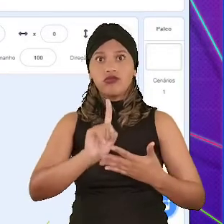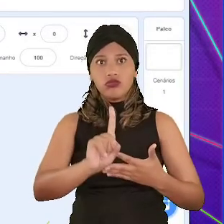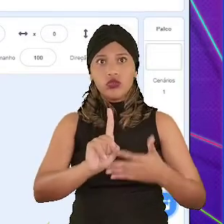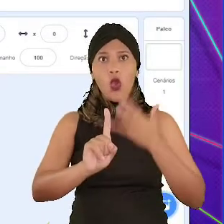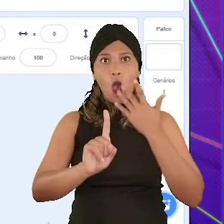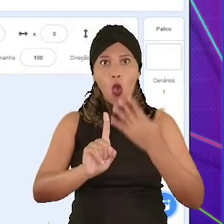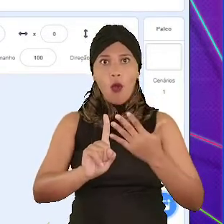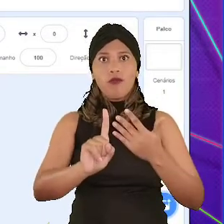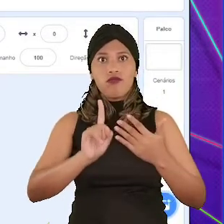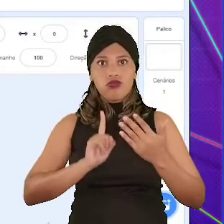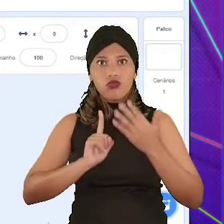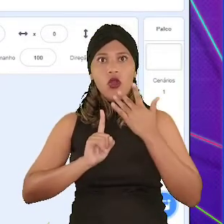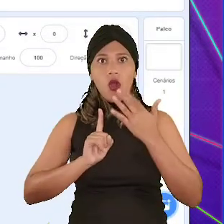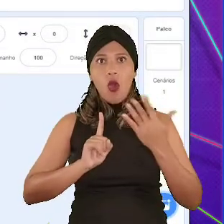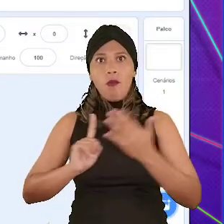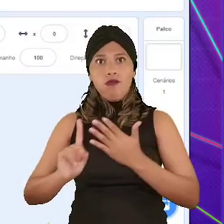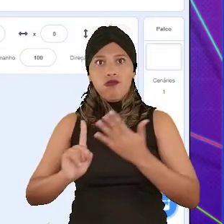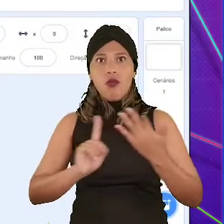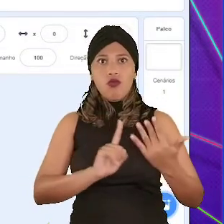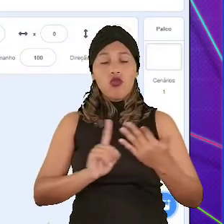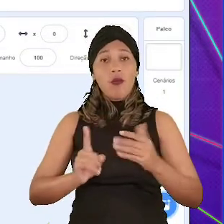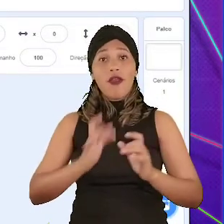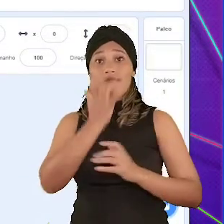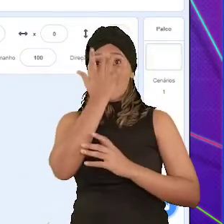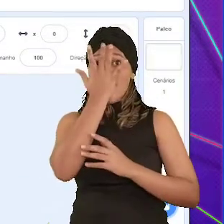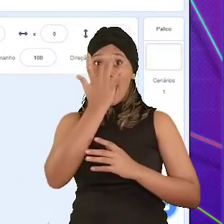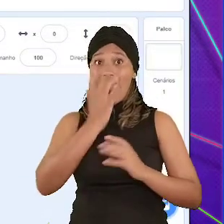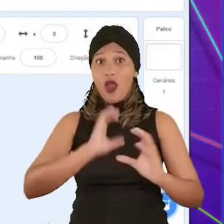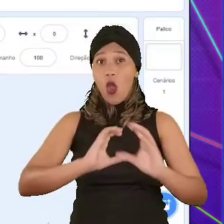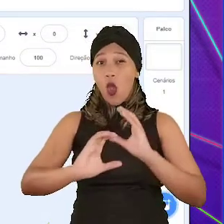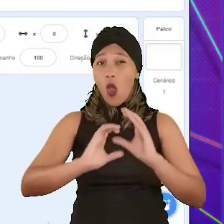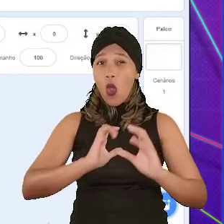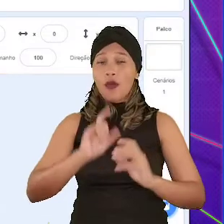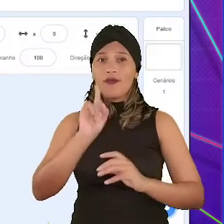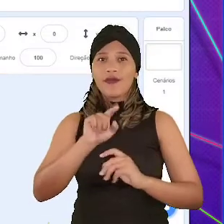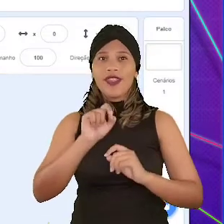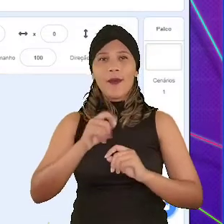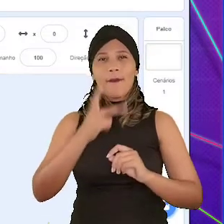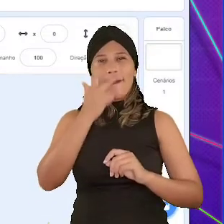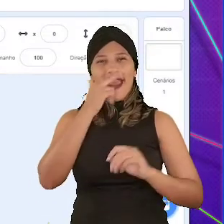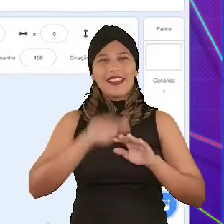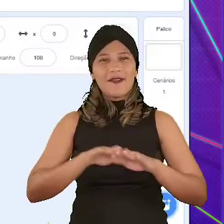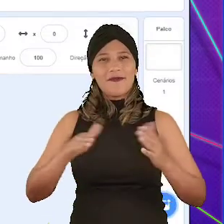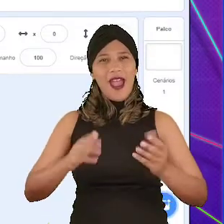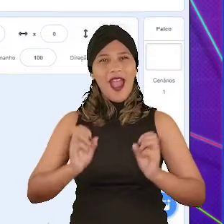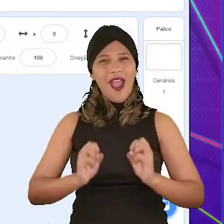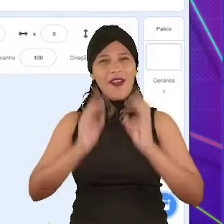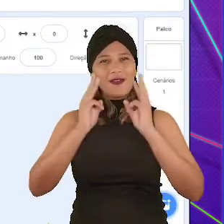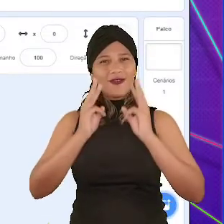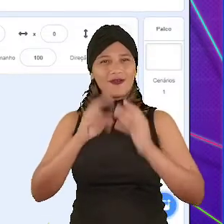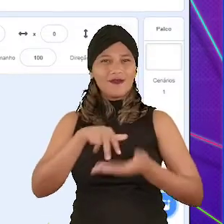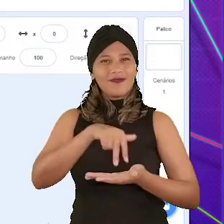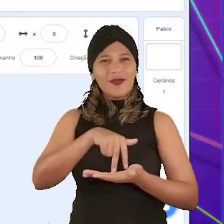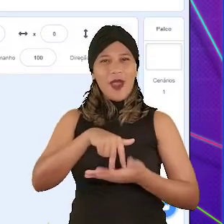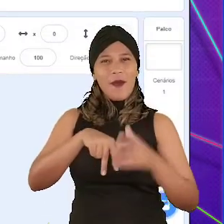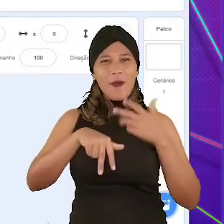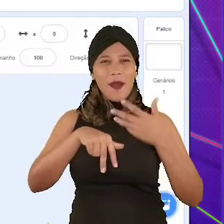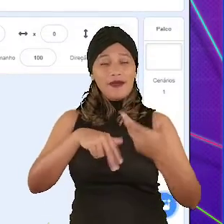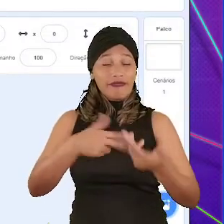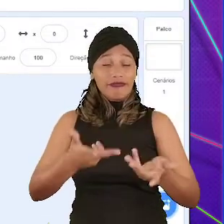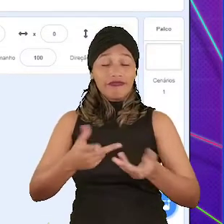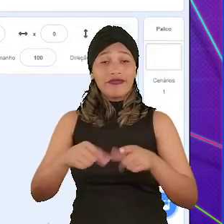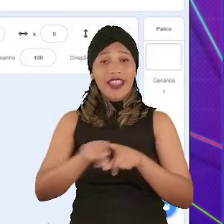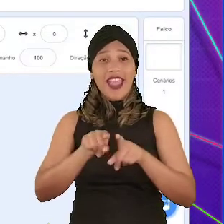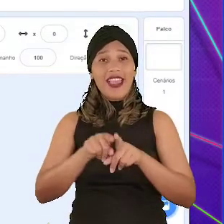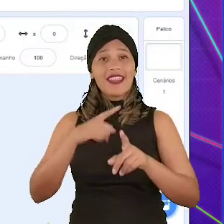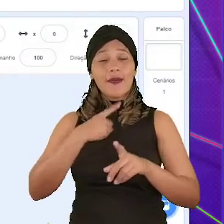a movimentação de um ator dentro da tela onde o só que para facilitar a comunicação vamos chamar de palco também temos as opções de